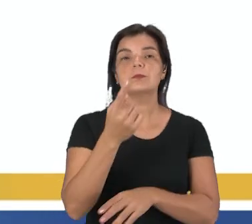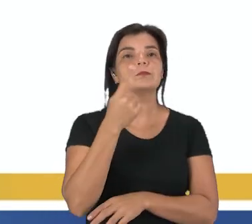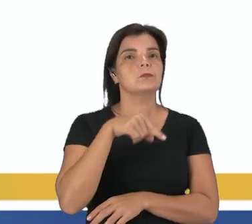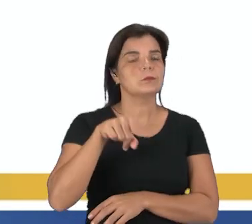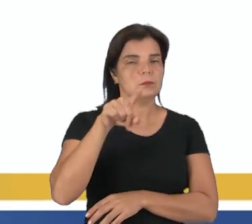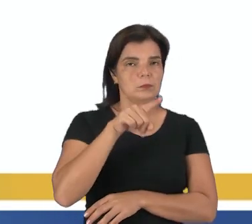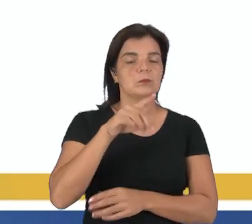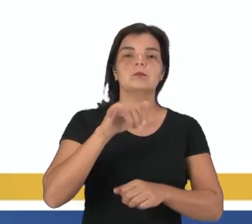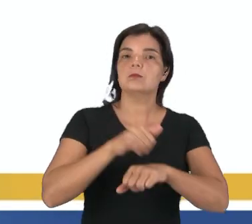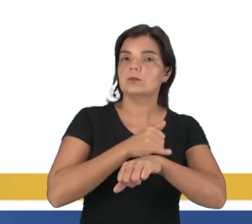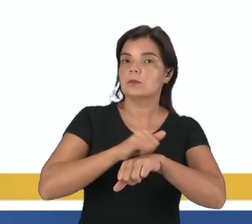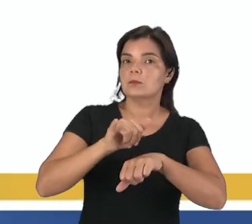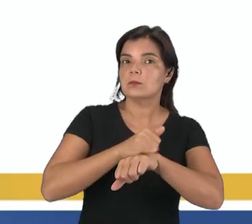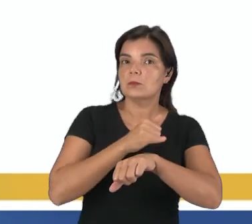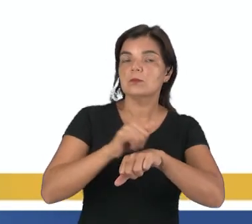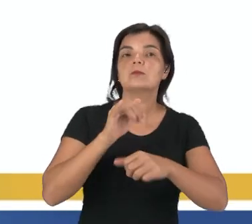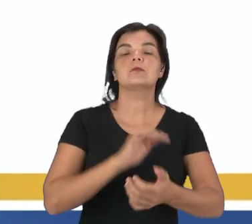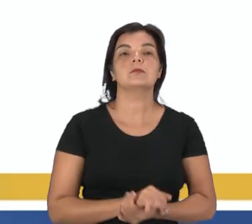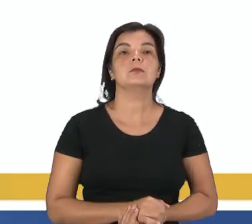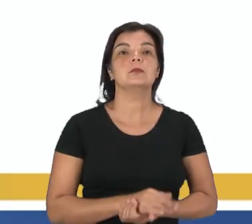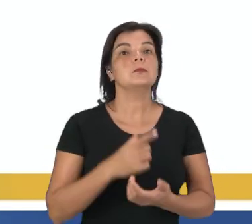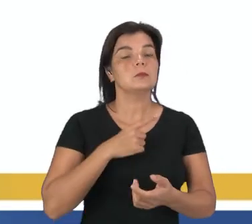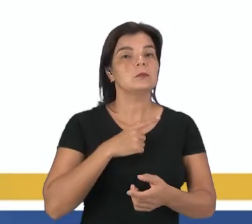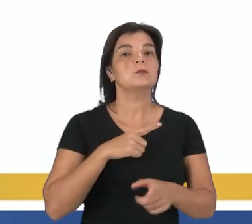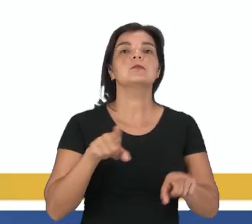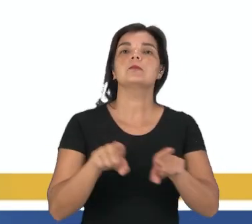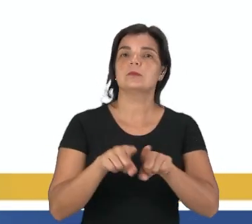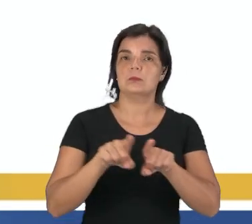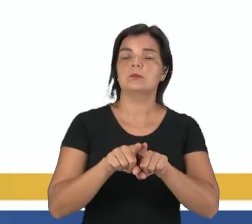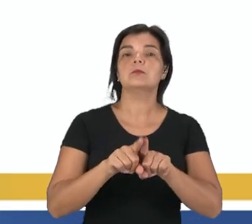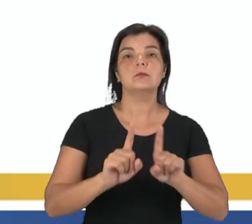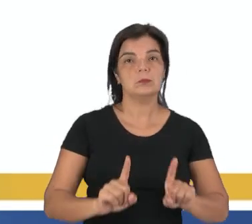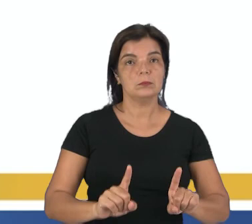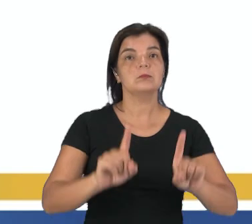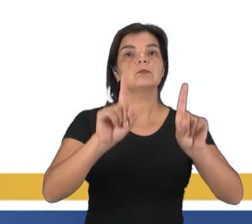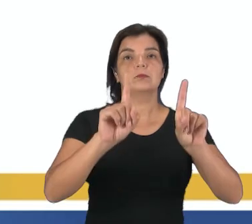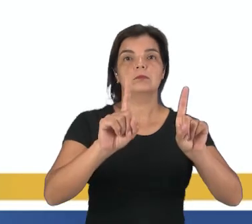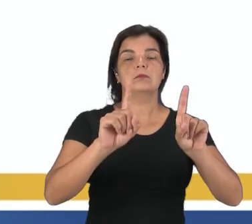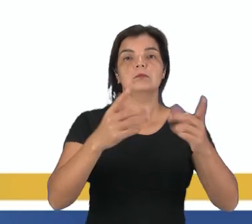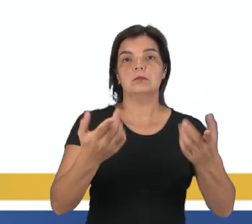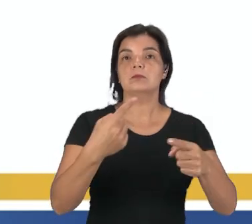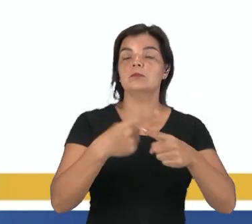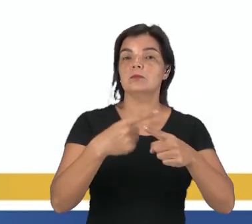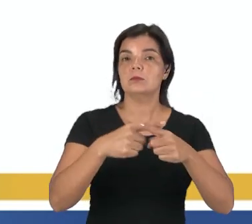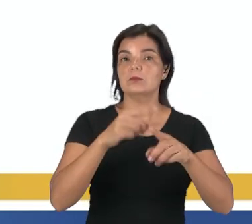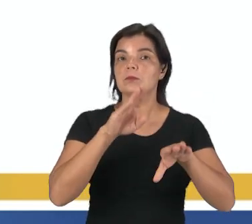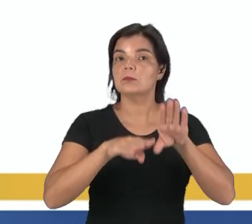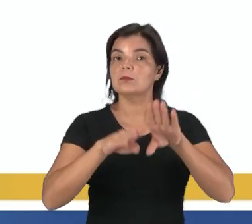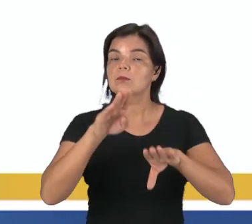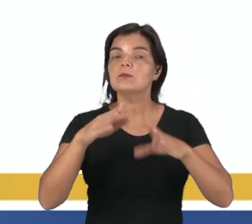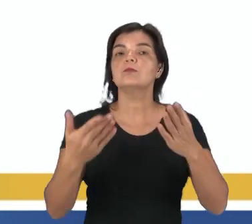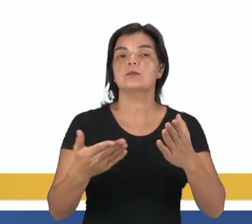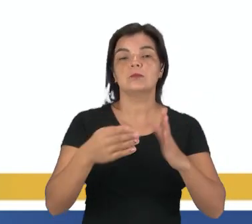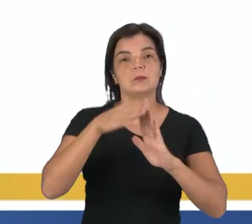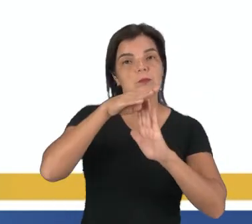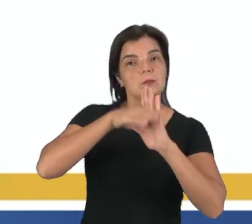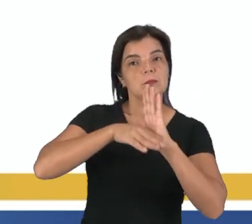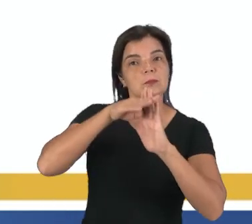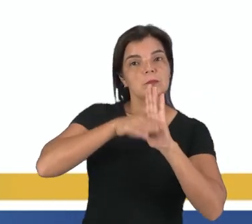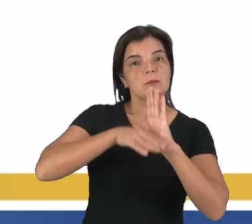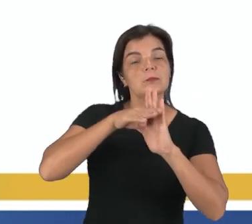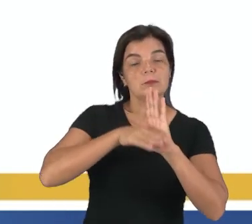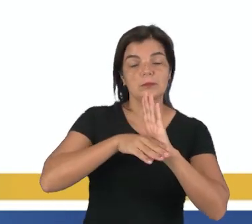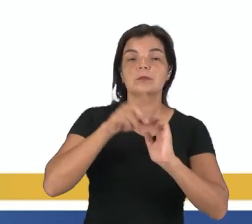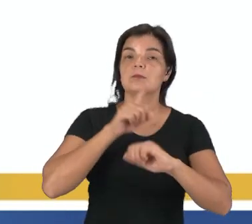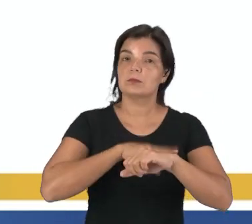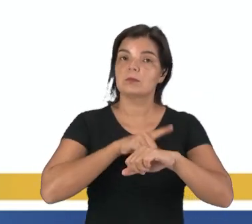que essa minha grandeza, elas são, né, diretamente proporcionais. Porque na medida que o tempo